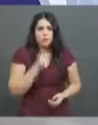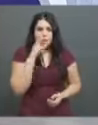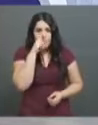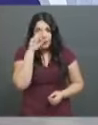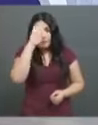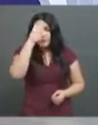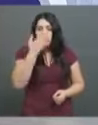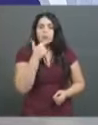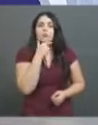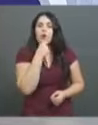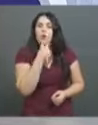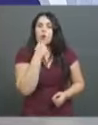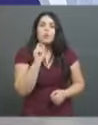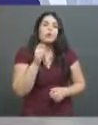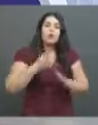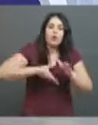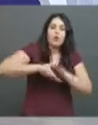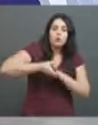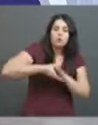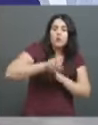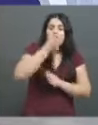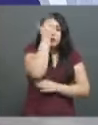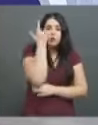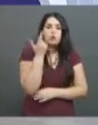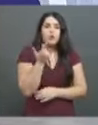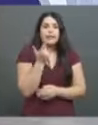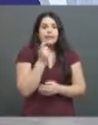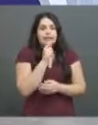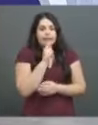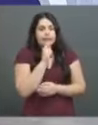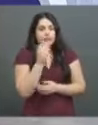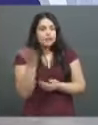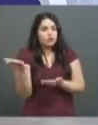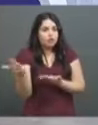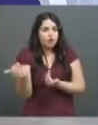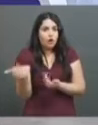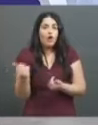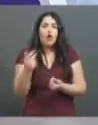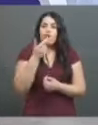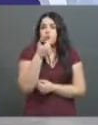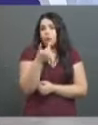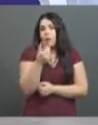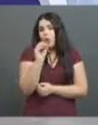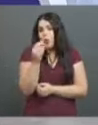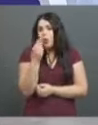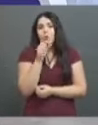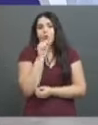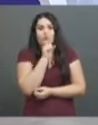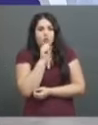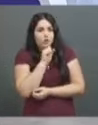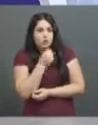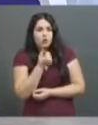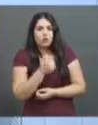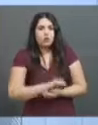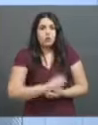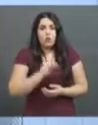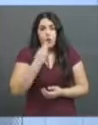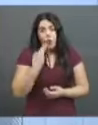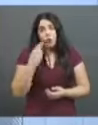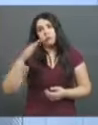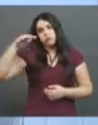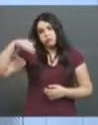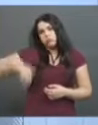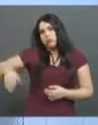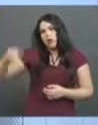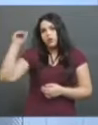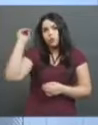homem. O que o senhor aconselha para quem ainda está na fase da juventude e para quem já está na terceira idade ou na fase adulta?